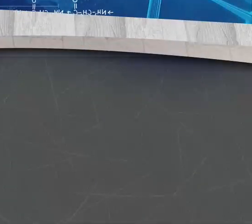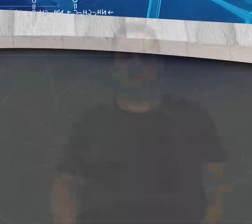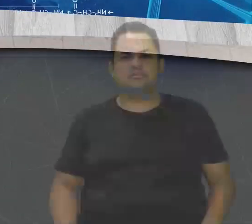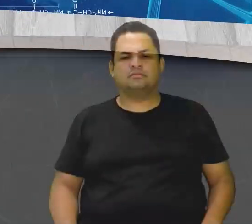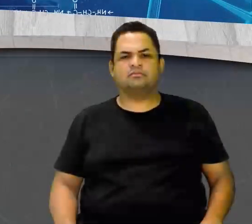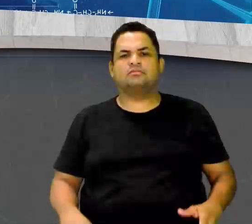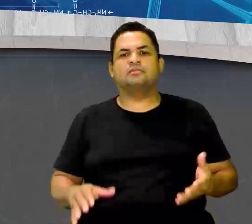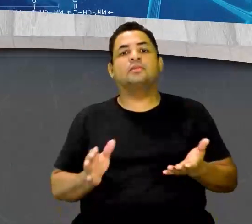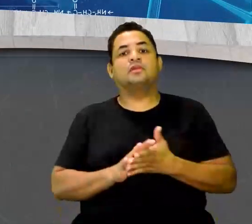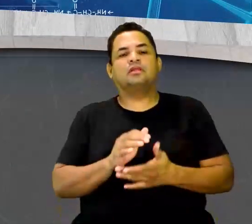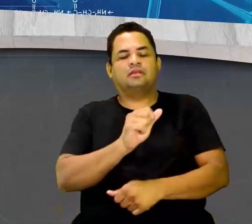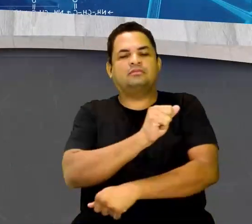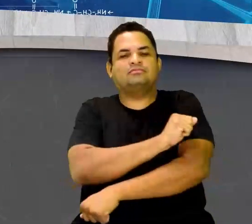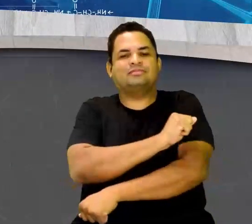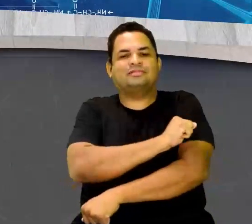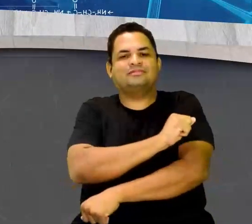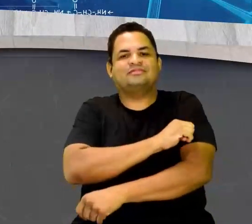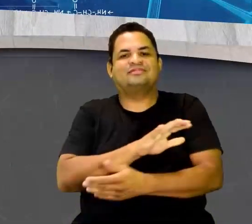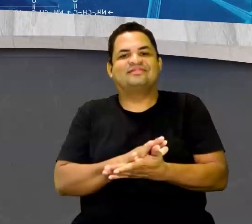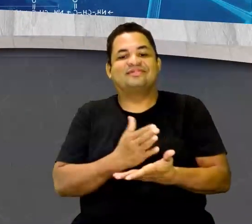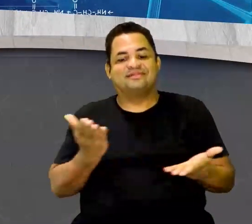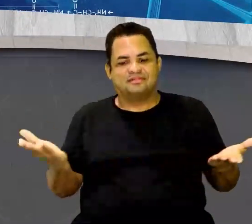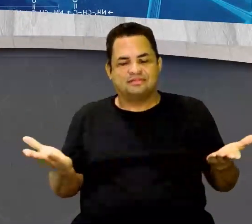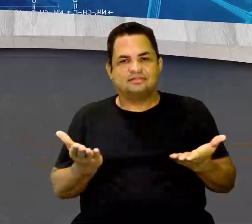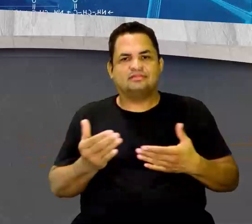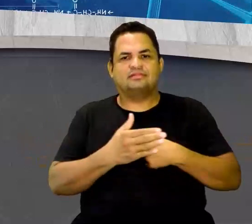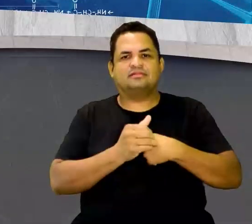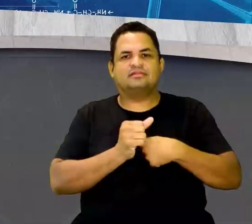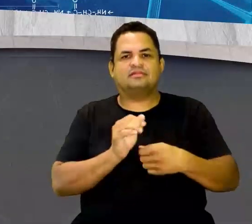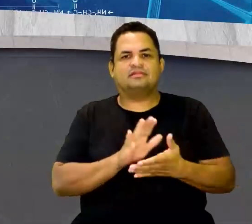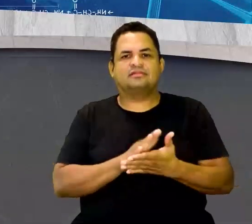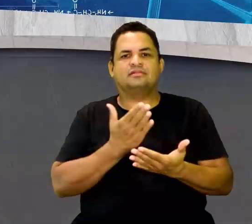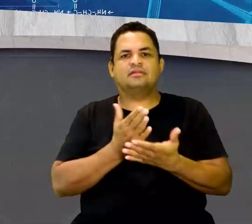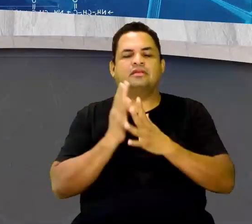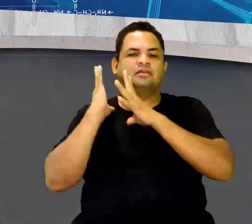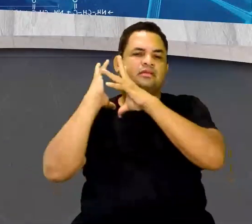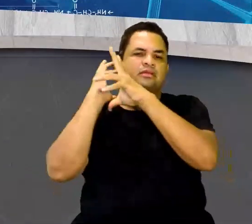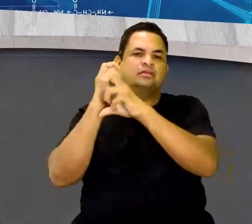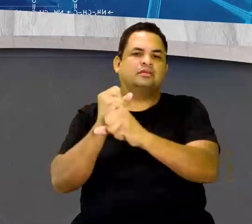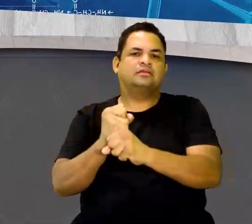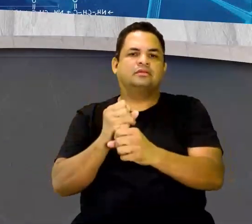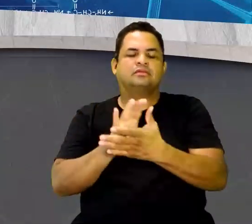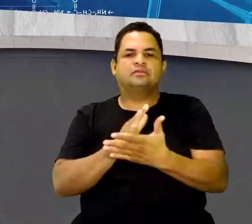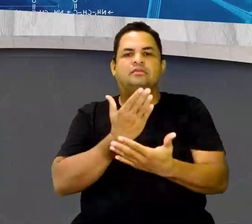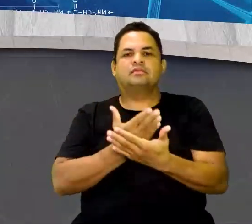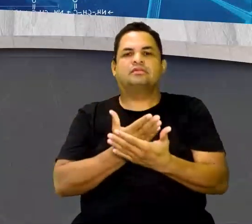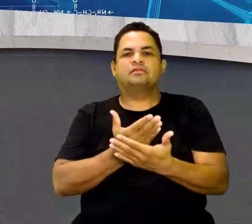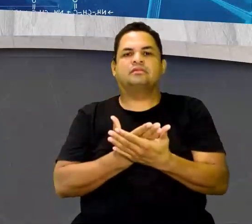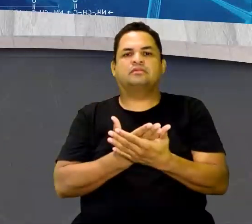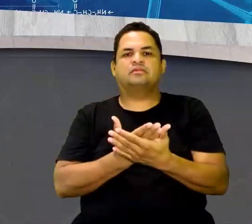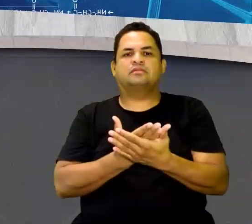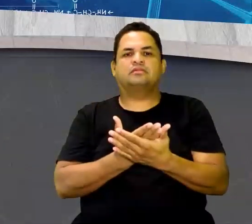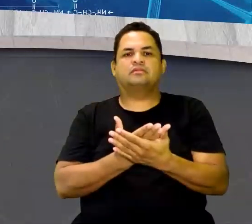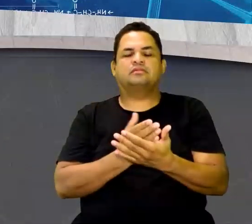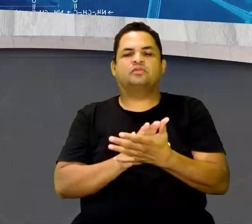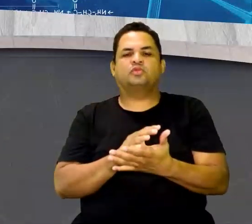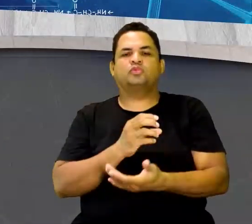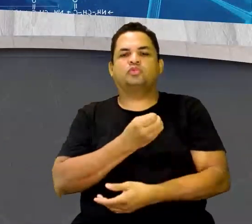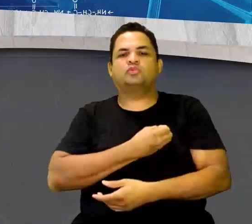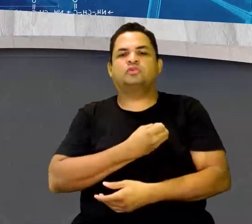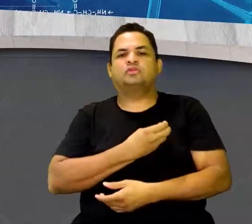Olá, meu caro aluno, vamos aqui agora para aquela revisão da aula número 5,